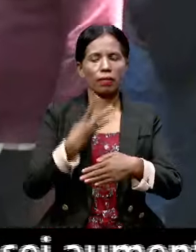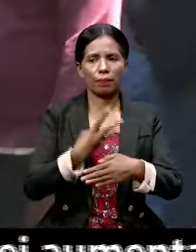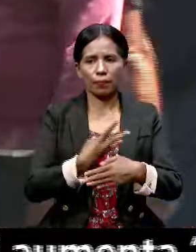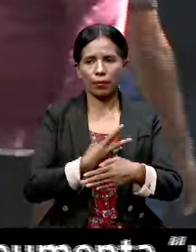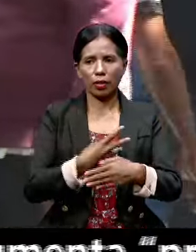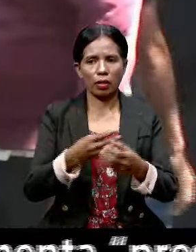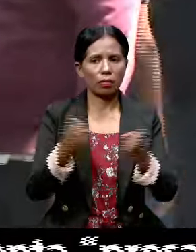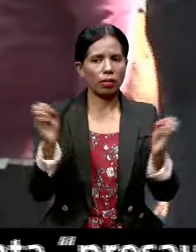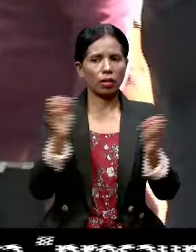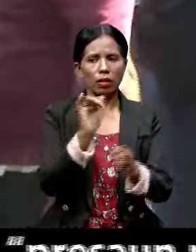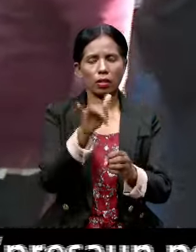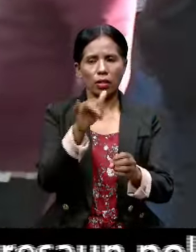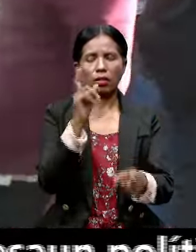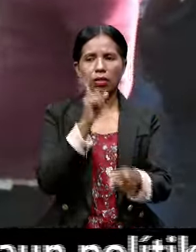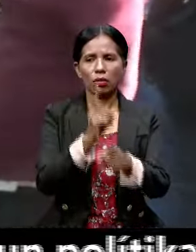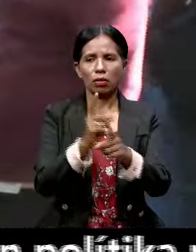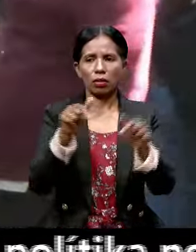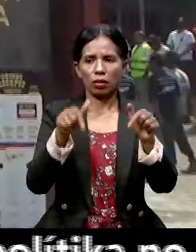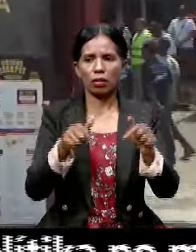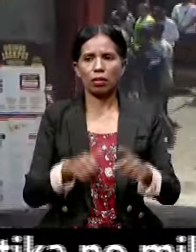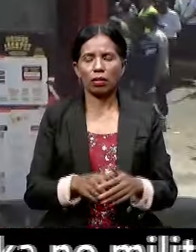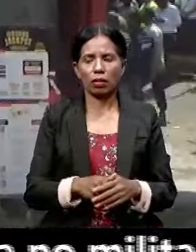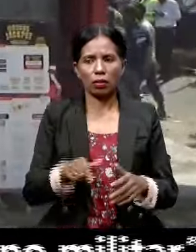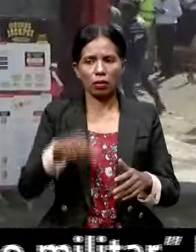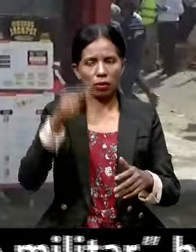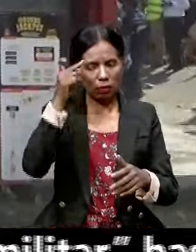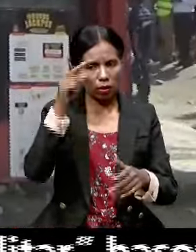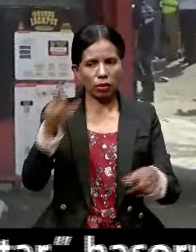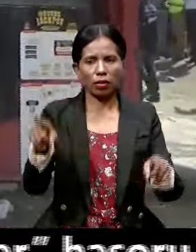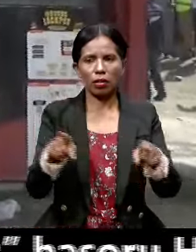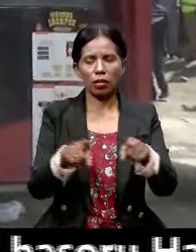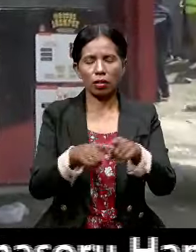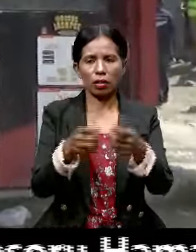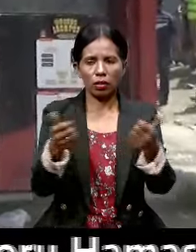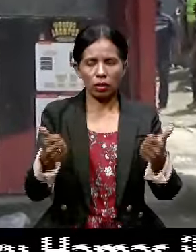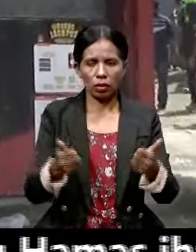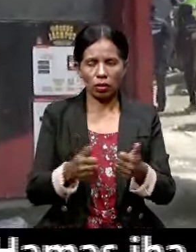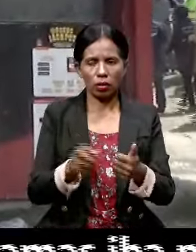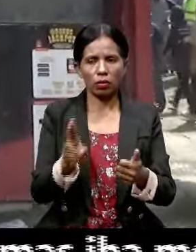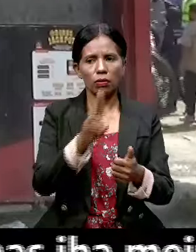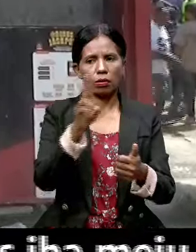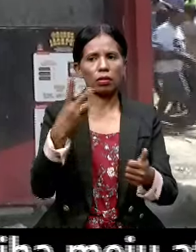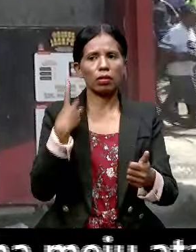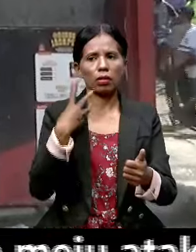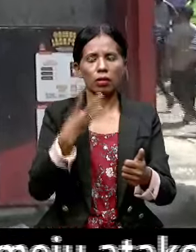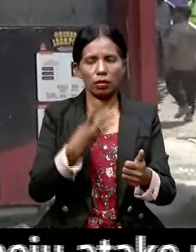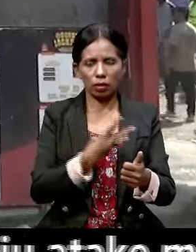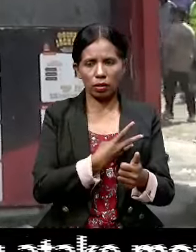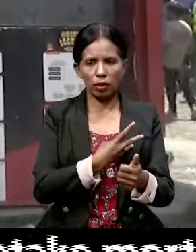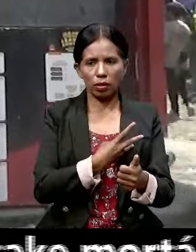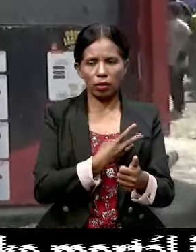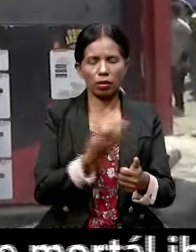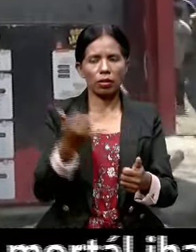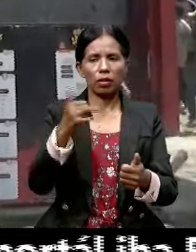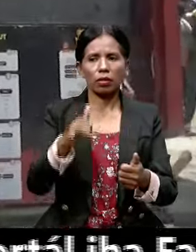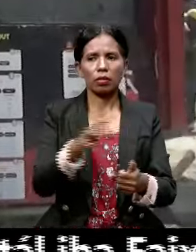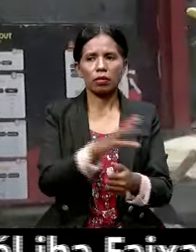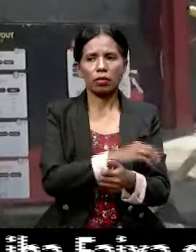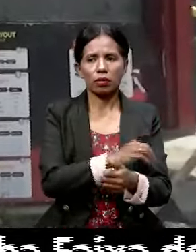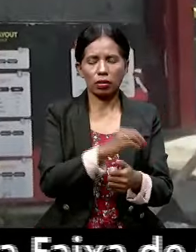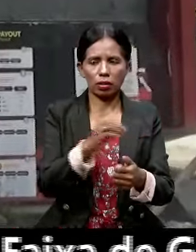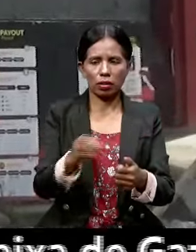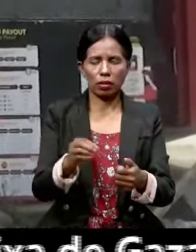ela concorda até a feira, né? E o governo, a nessa autoridade, não é que zero de ter lá desenvolvimento, se é uma viola,